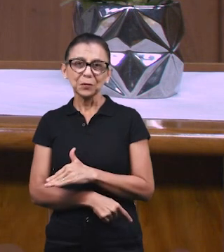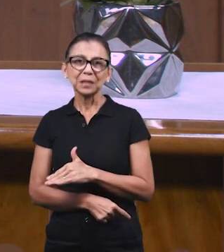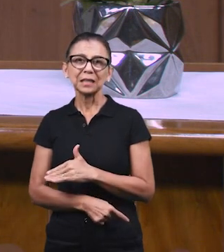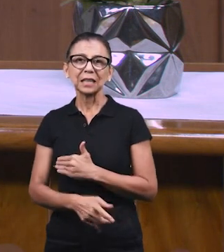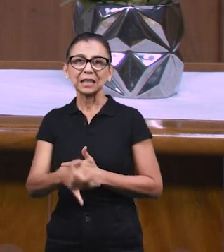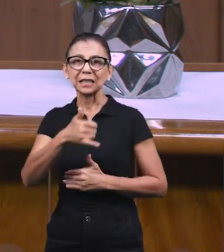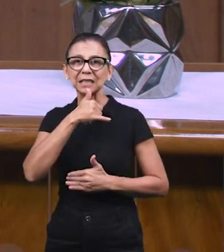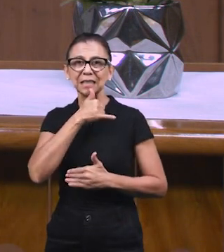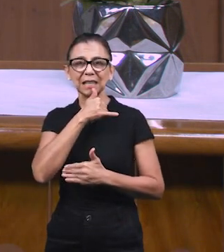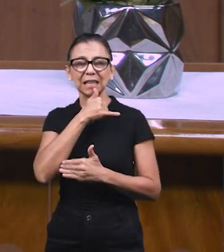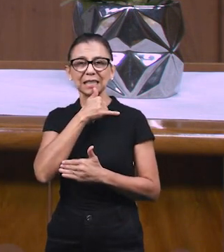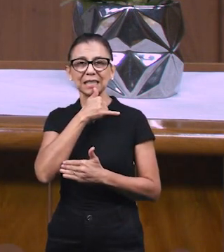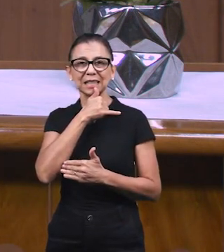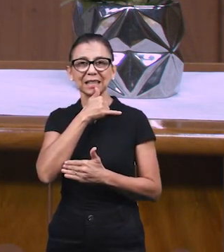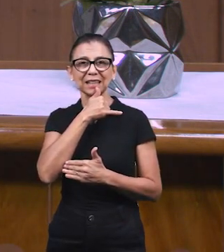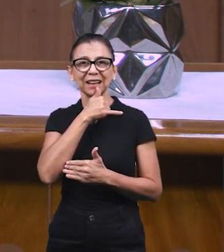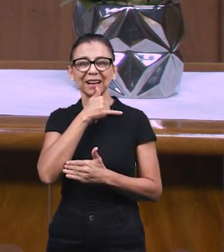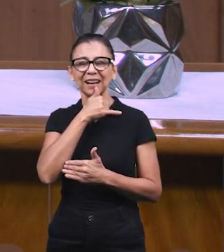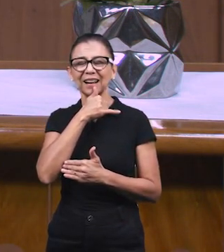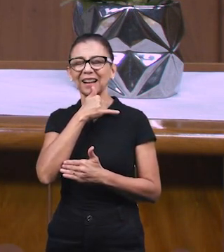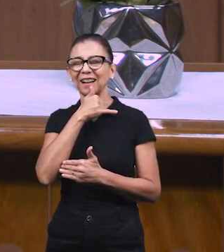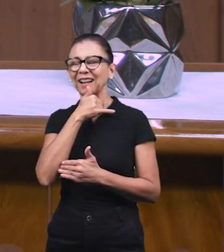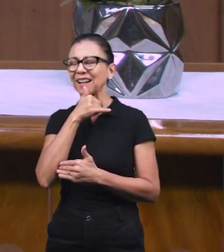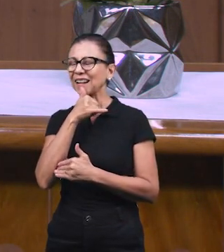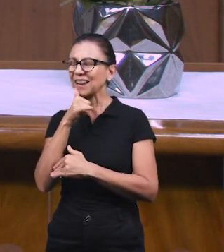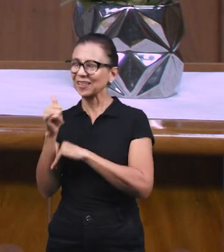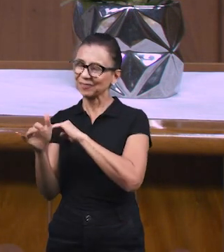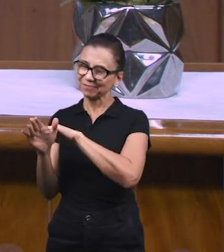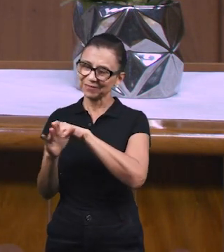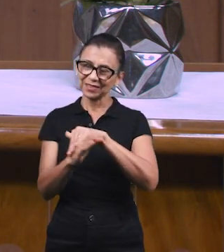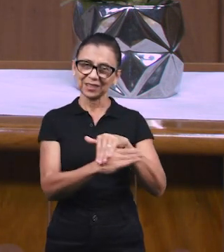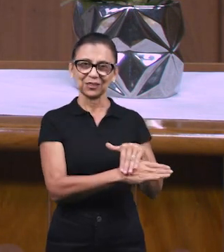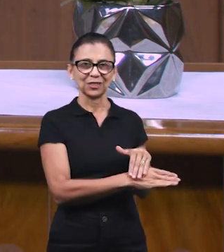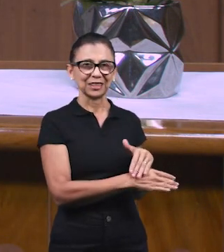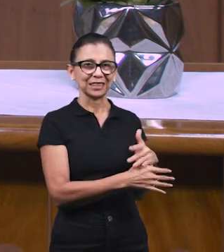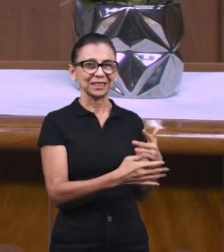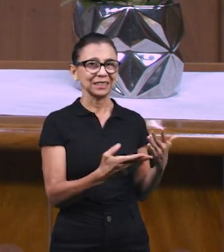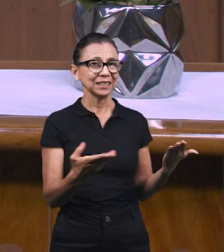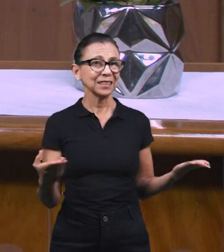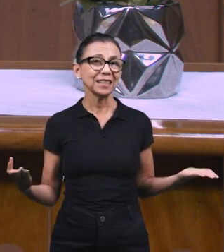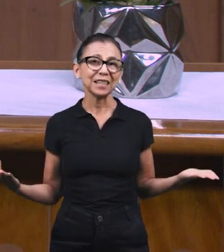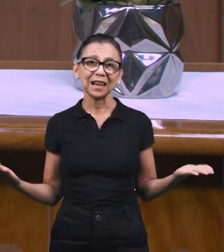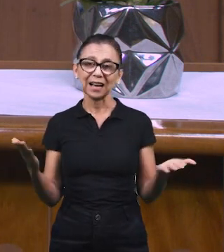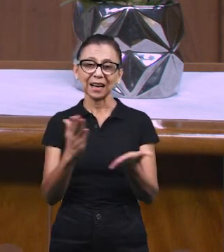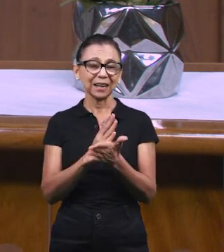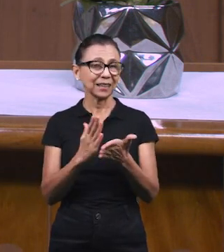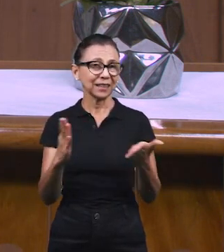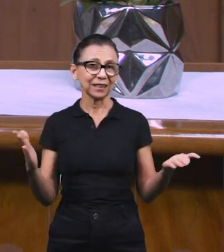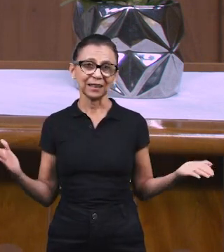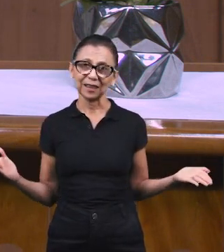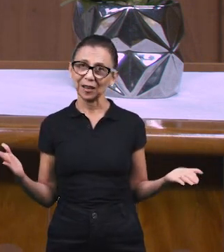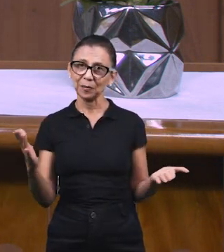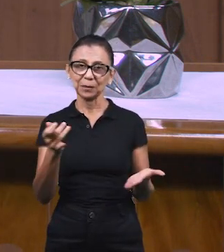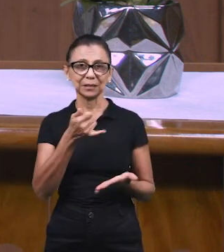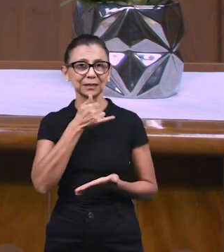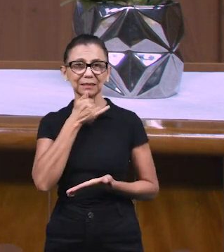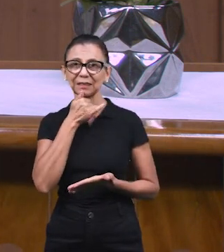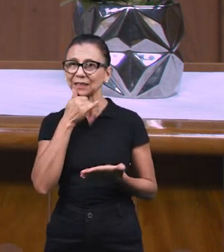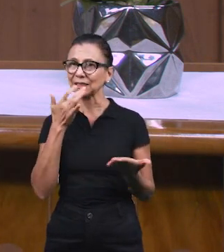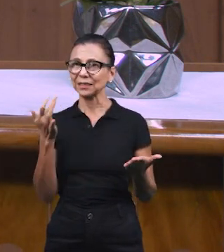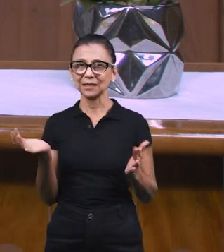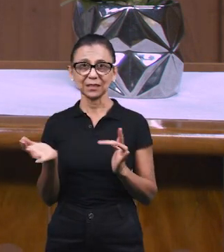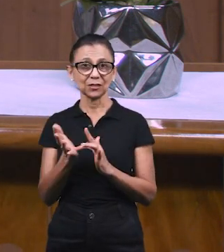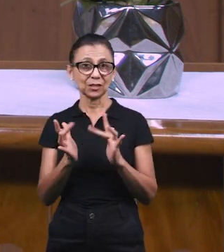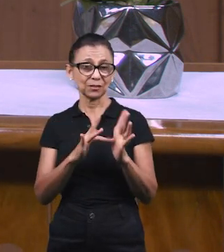problemas, mas o seu coração se enche de esperança. Jesus venceu a morte, Jesus está vivo,